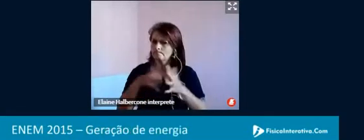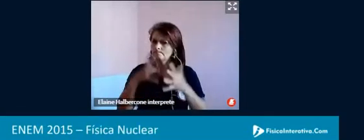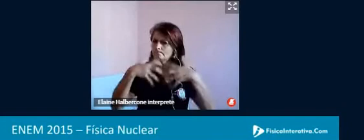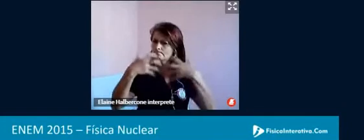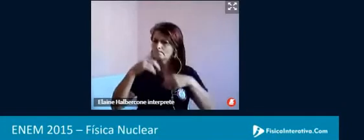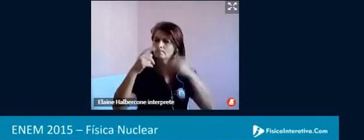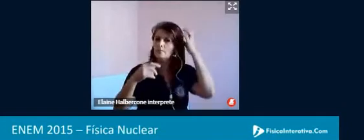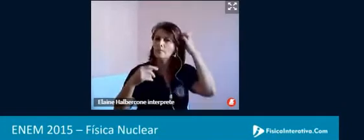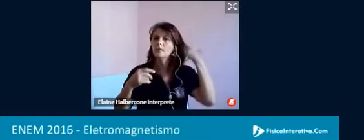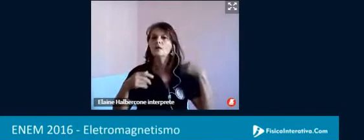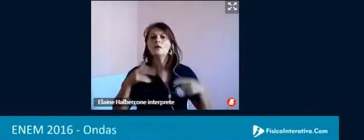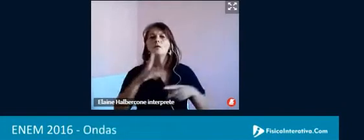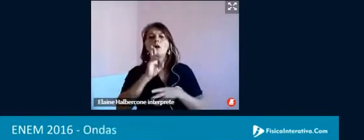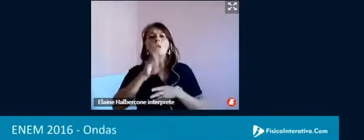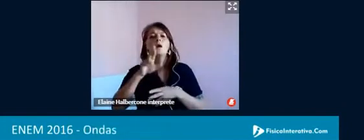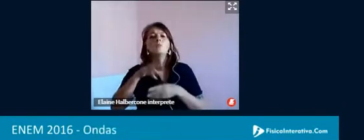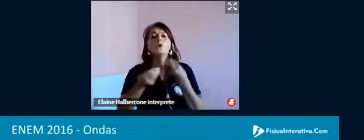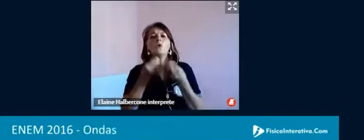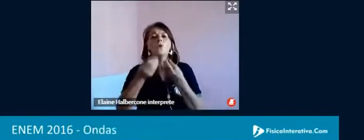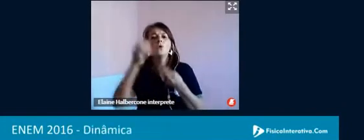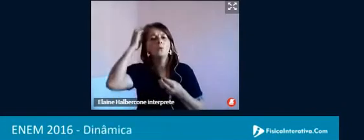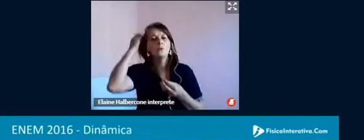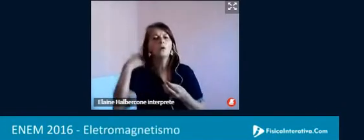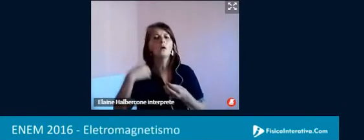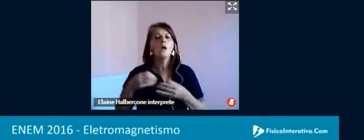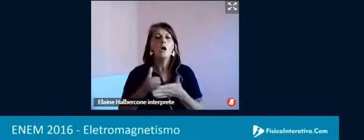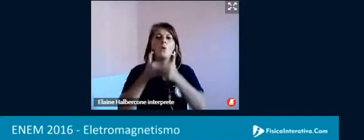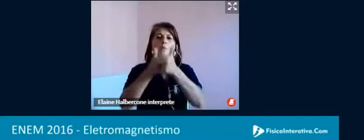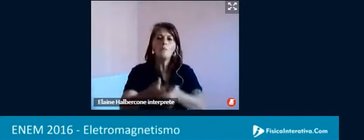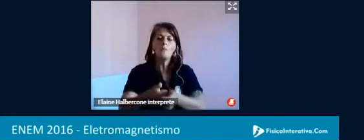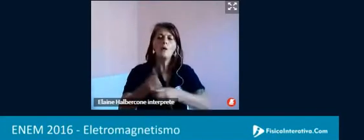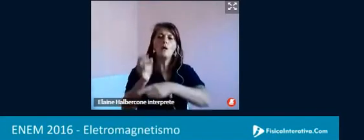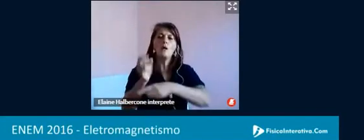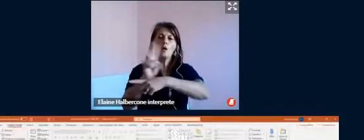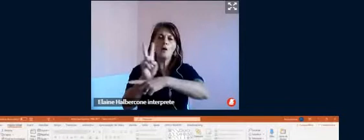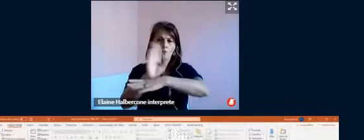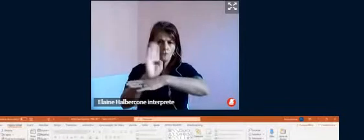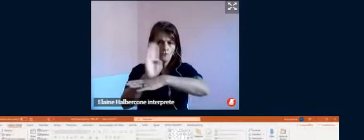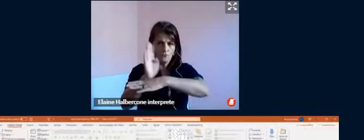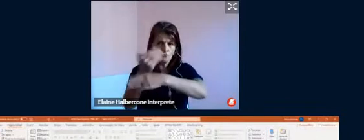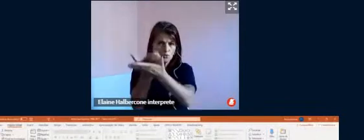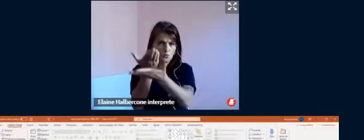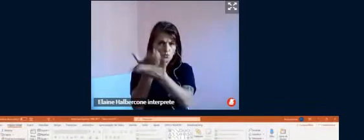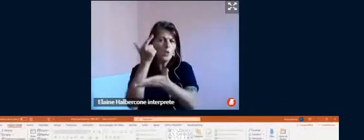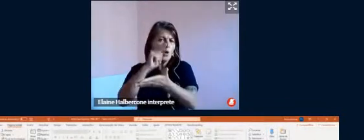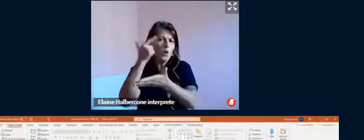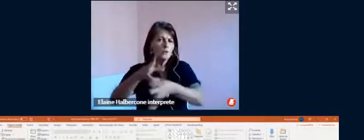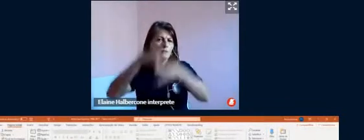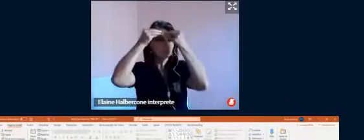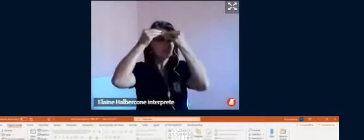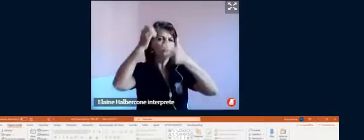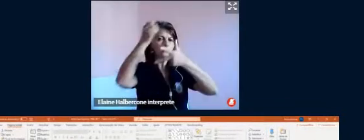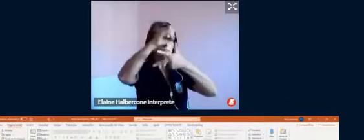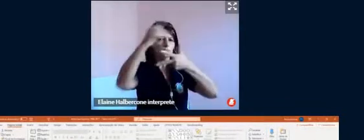responder. Estudando um pouquinho, acompanhando as videoaulas, acredito que vocês conseguem sim dar conta do Enem. Então,